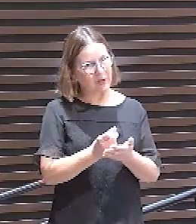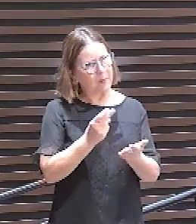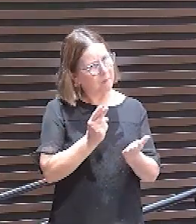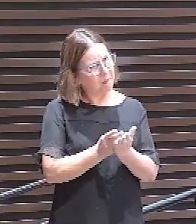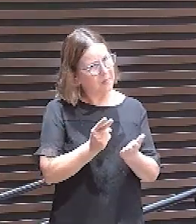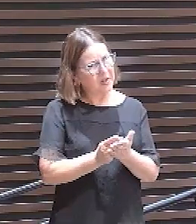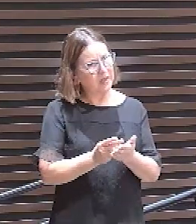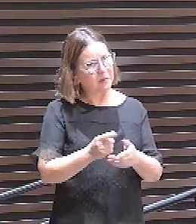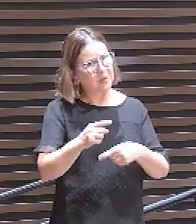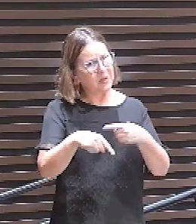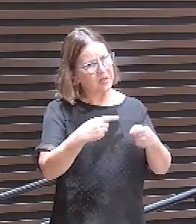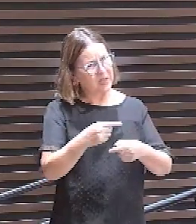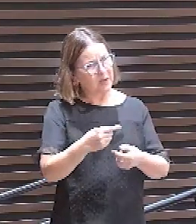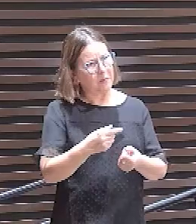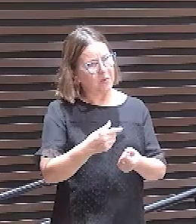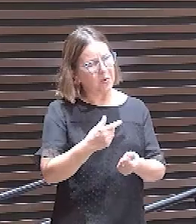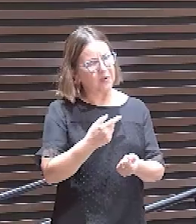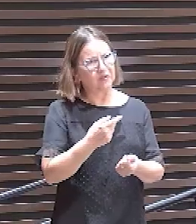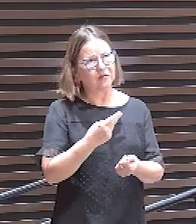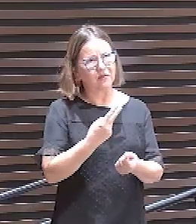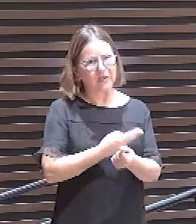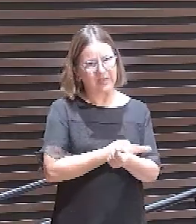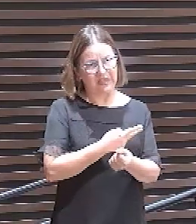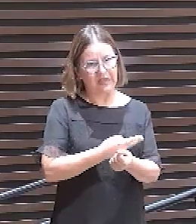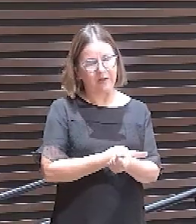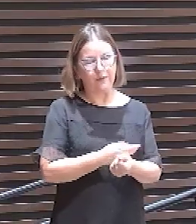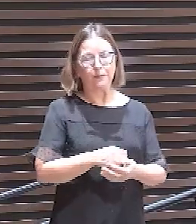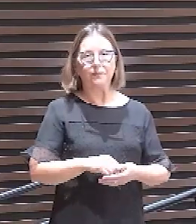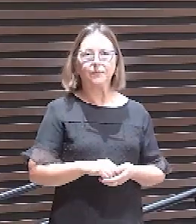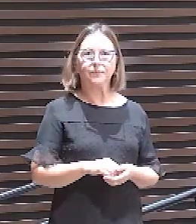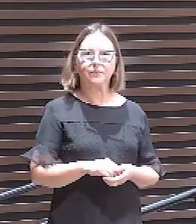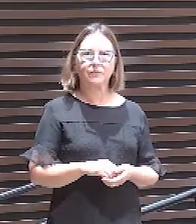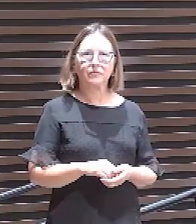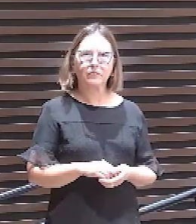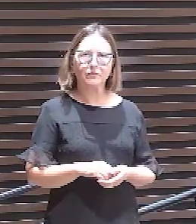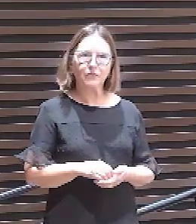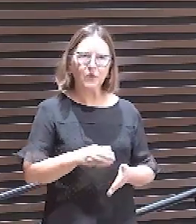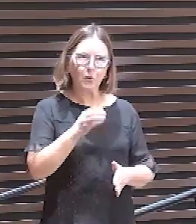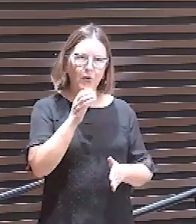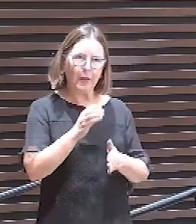eu considero que o capítulo 4, versículo 7 de